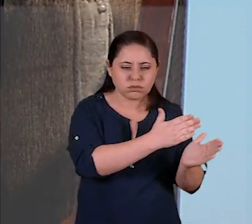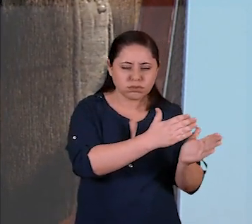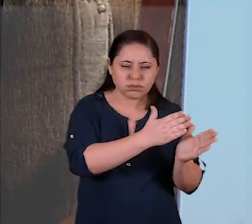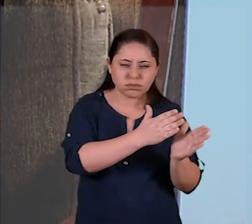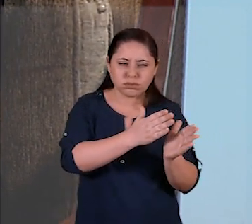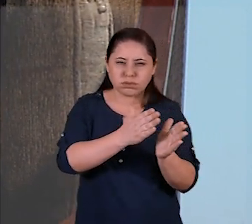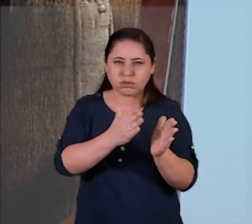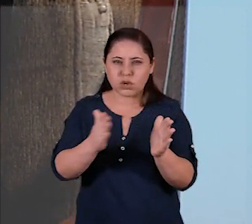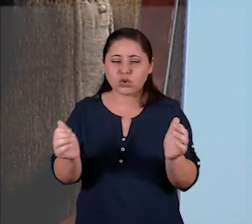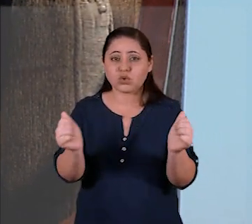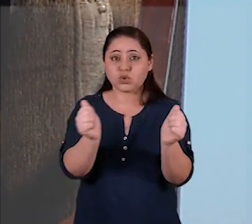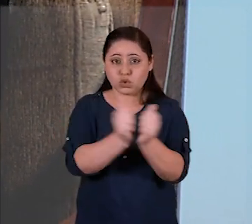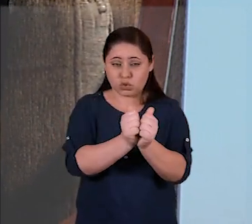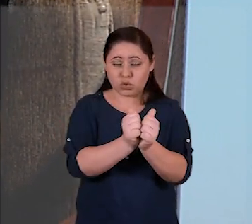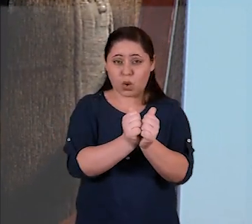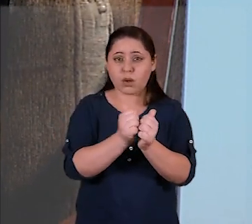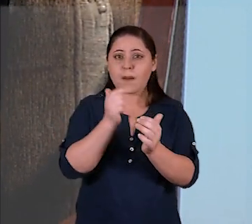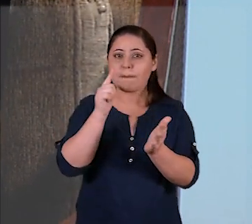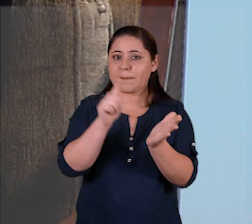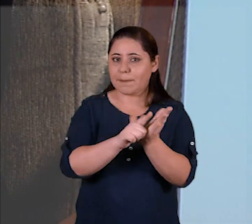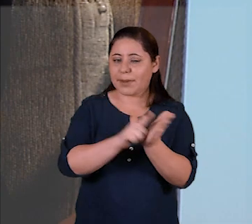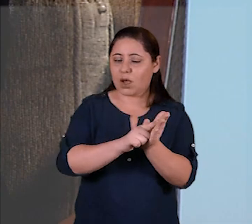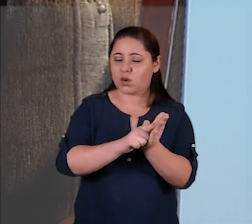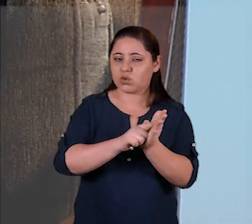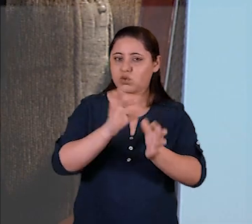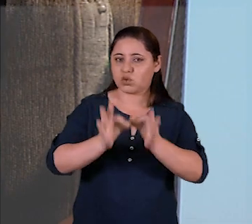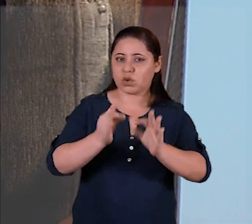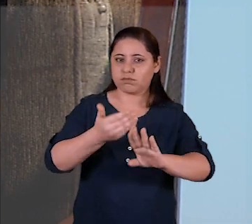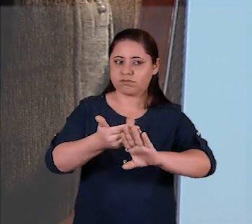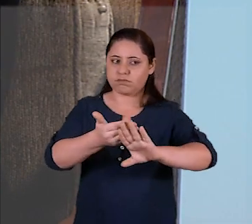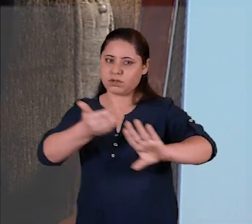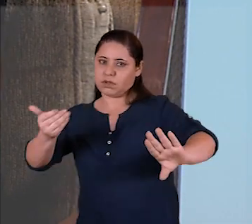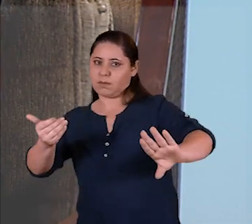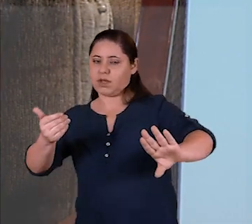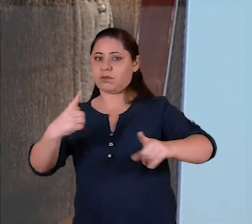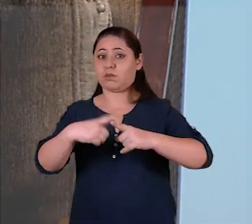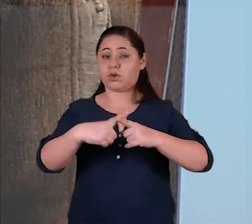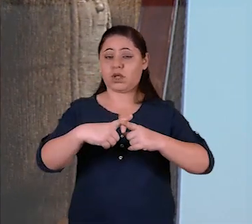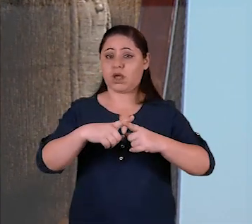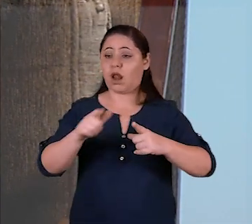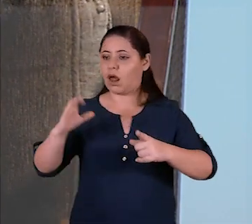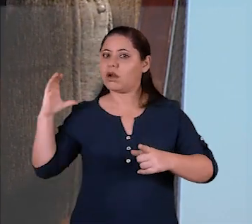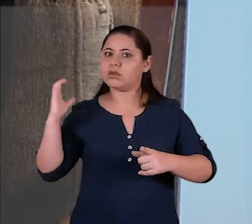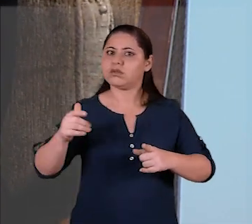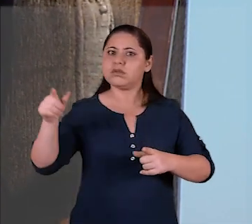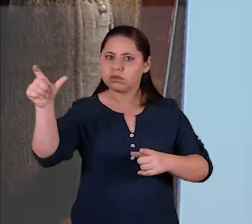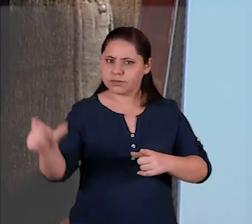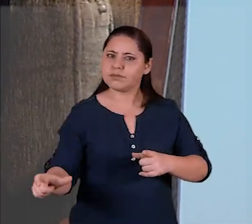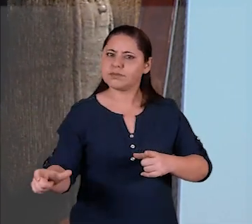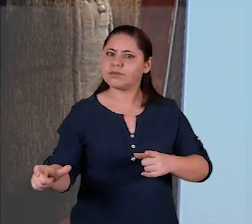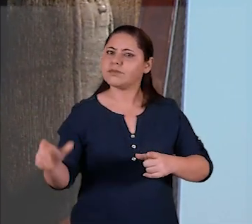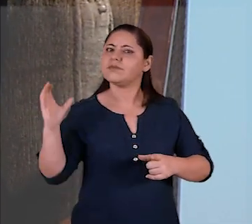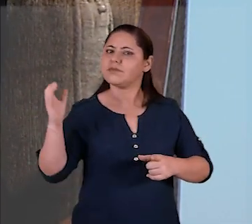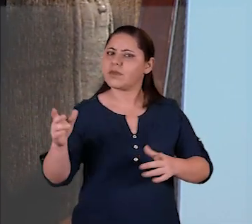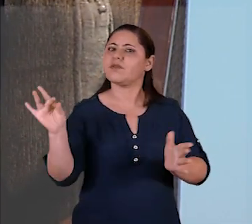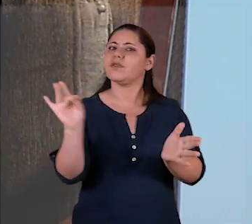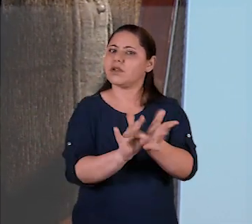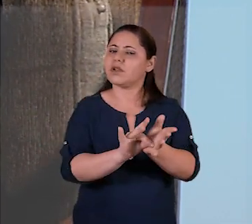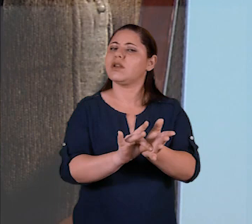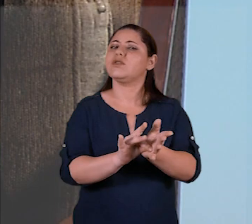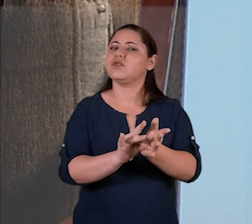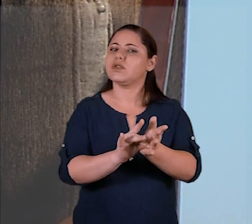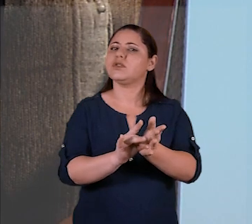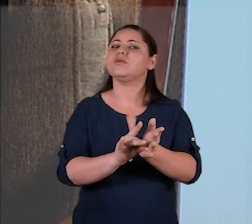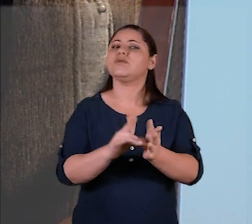ser acompanhada nas medidas protetivas, no processo crime, porque ele vai ser denunciado por um crime, né, em regra. Também fazemos